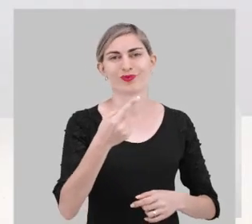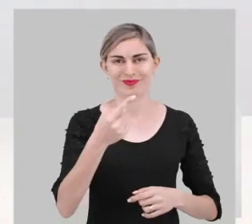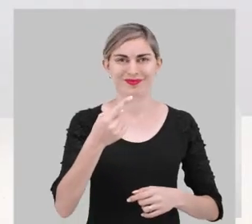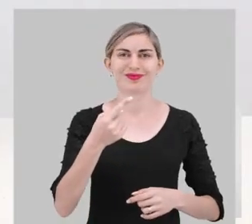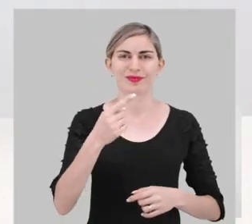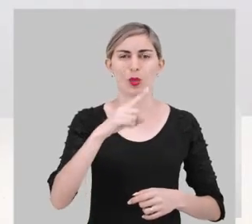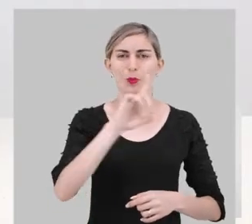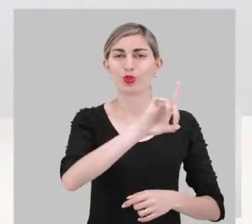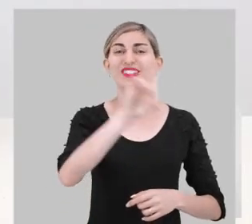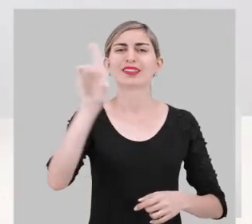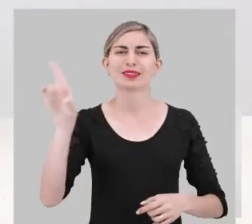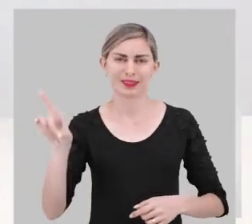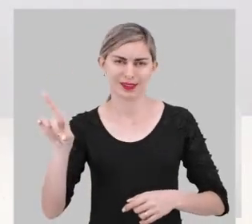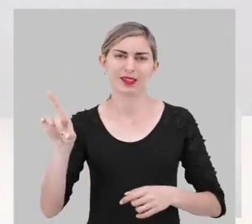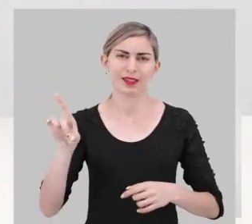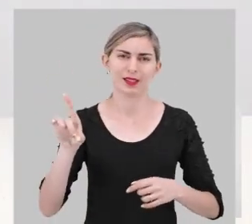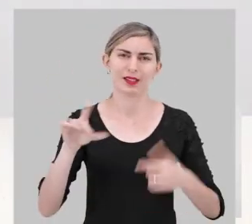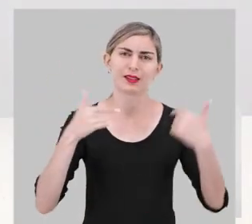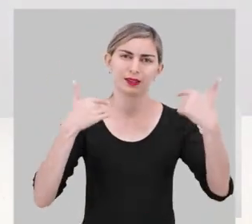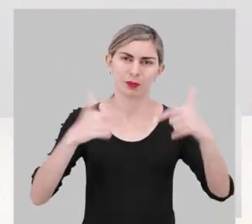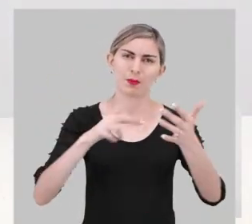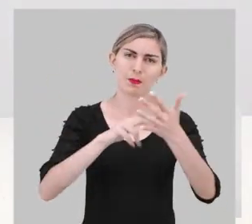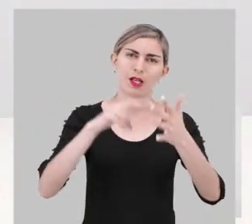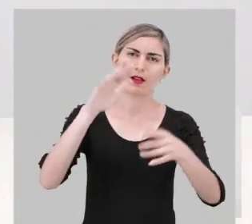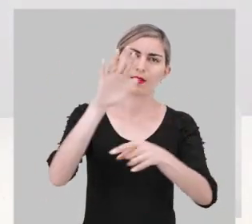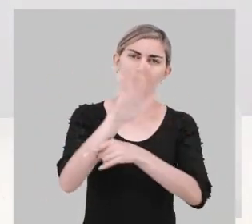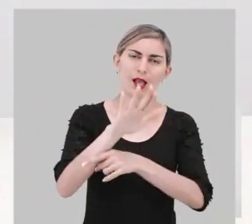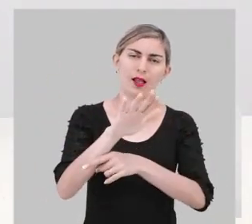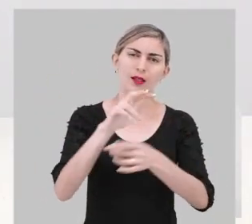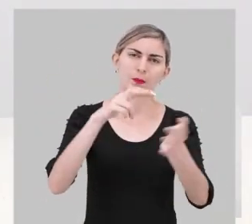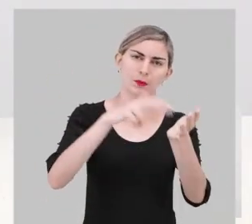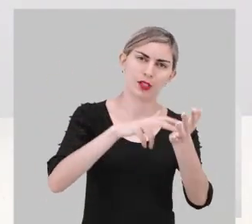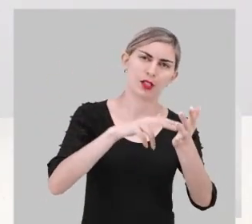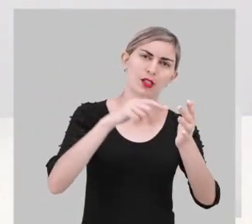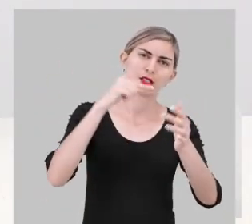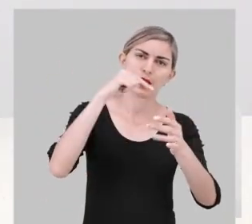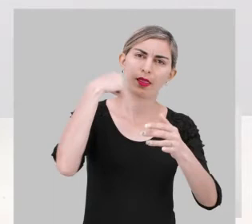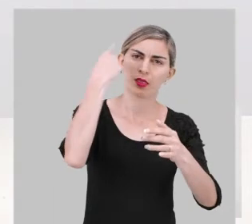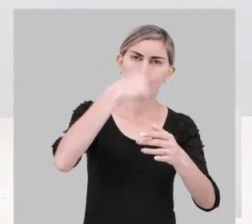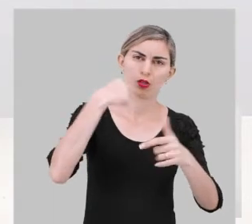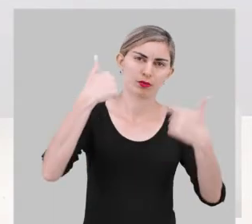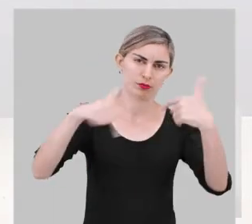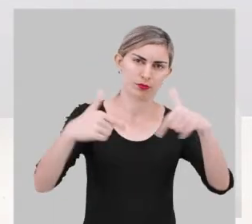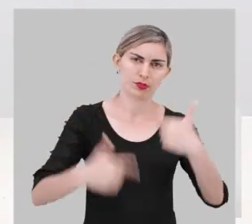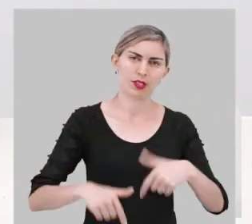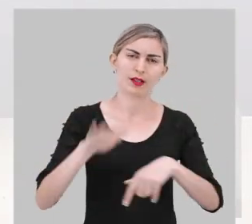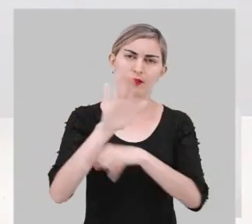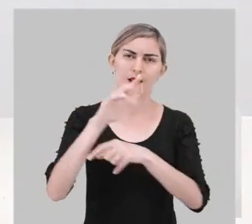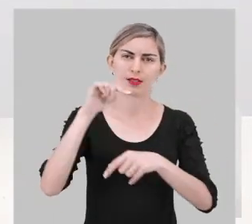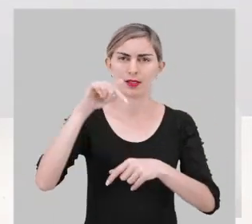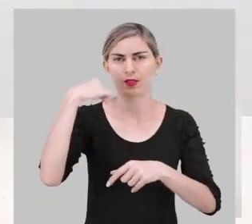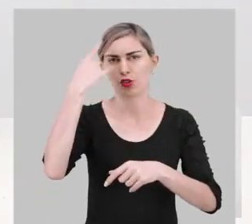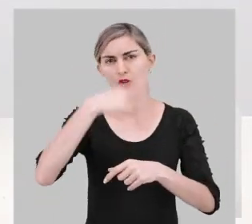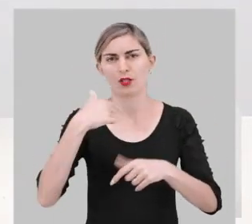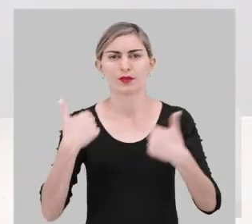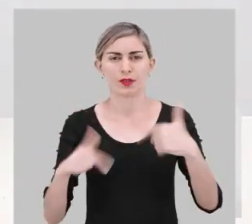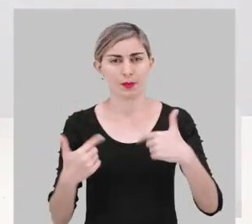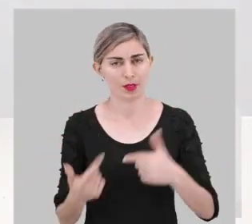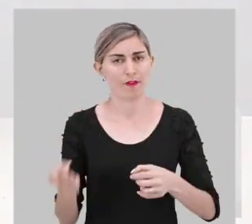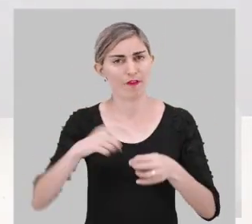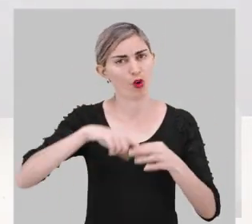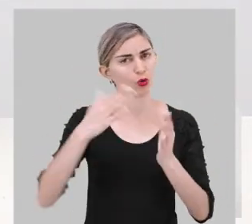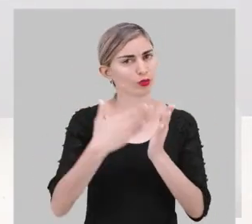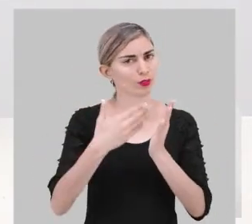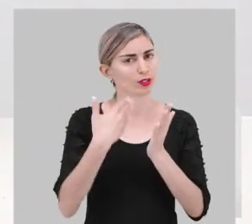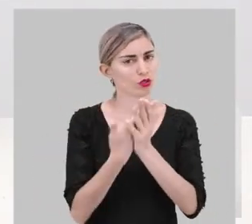que ela roda 2 turnos e 7 horas em cada turno. Volte agora ao caderno de estudos e continue acompanhando